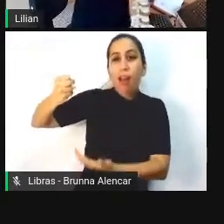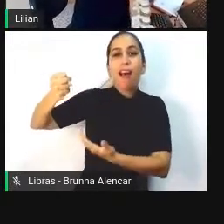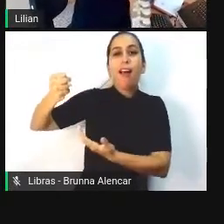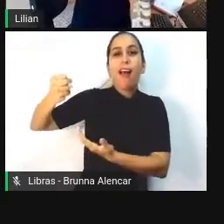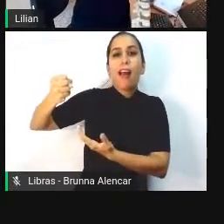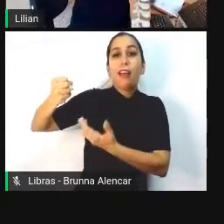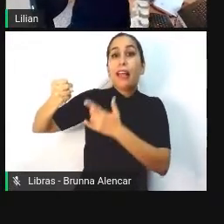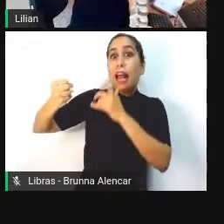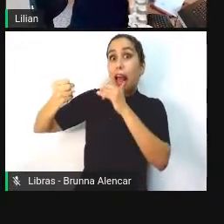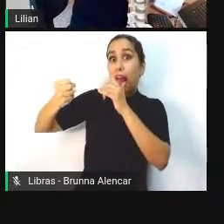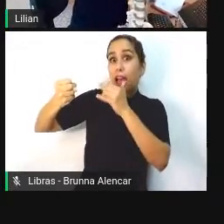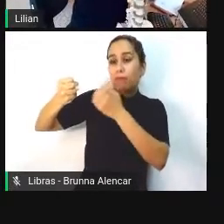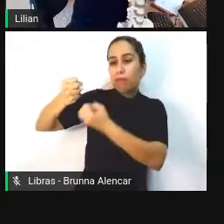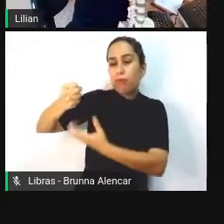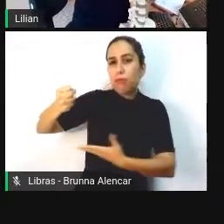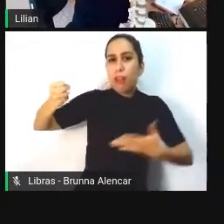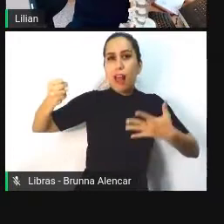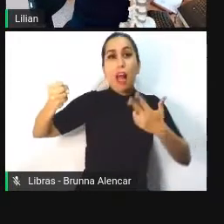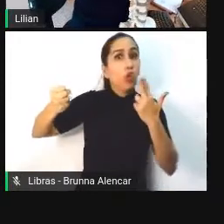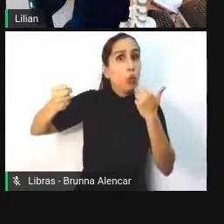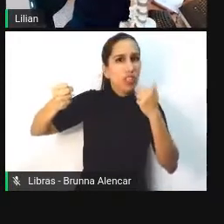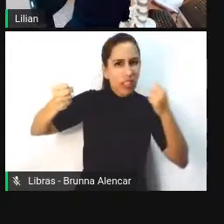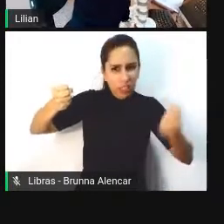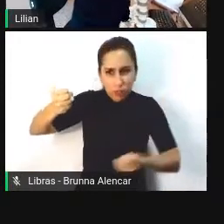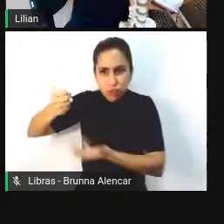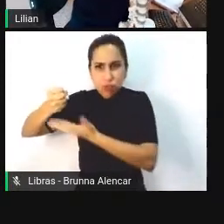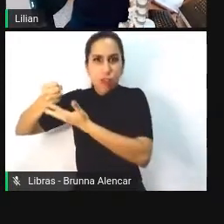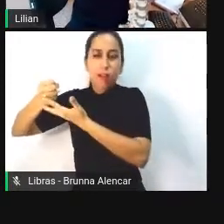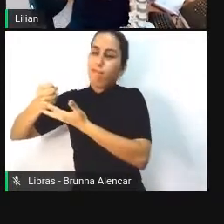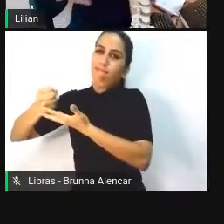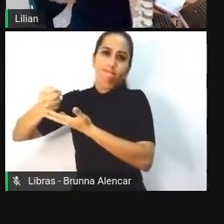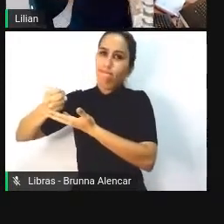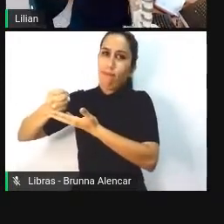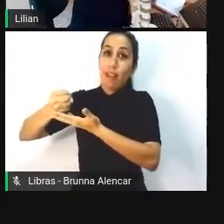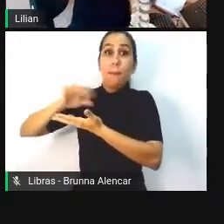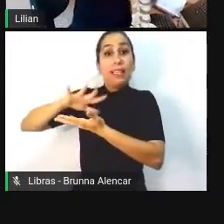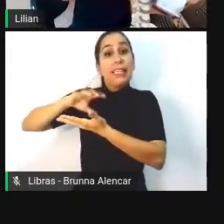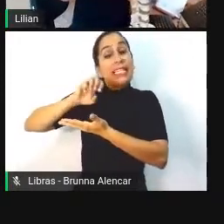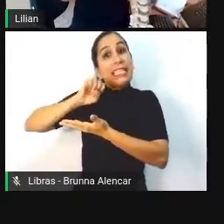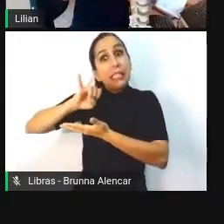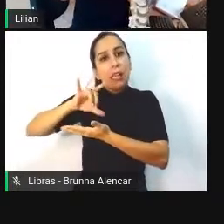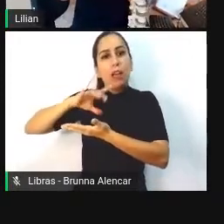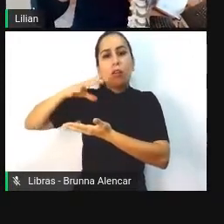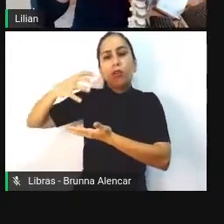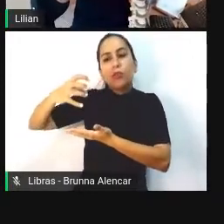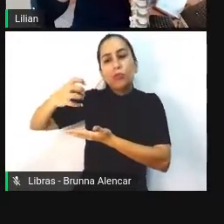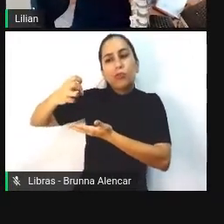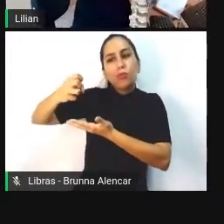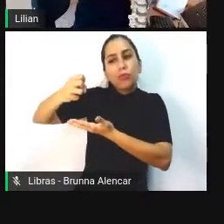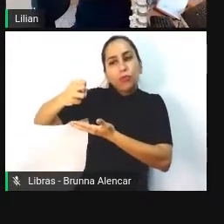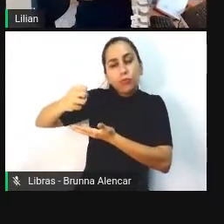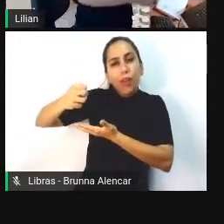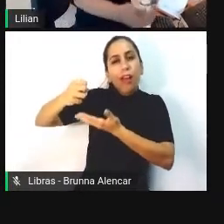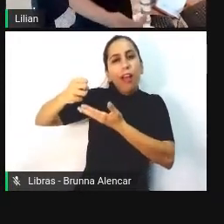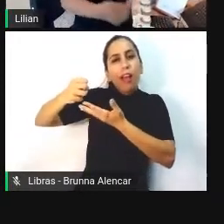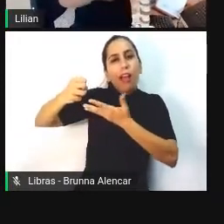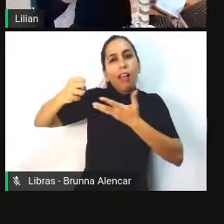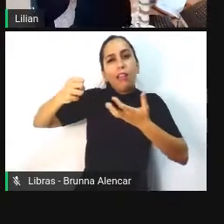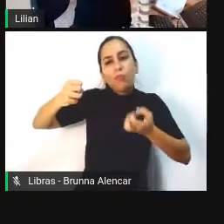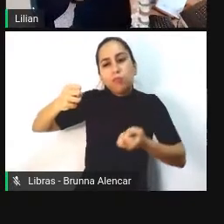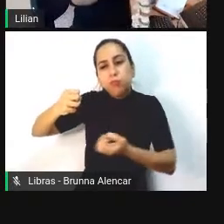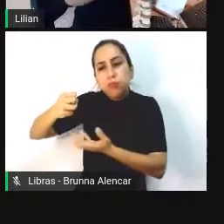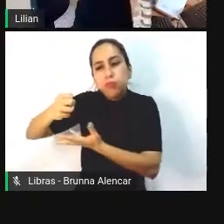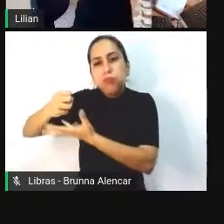não vão entrar, né? Por outro lado, se eu alivio a pressão, esses nutrientes eles entram e vão